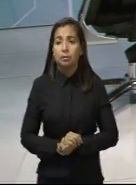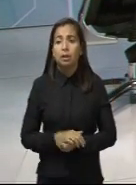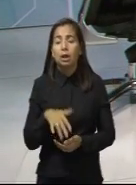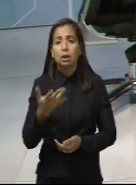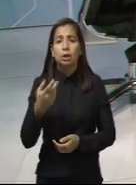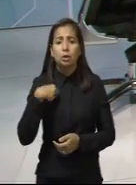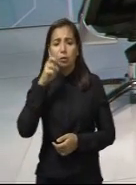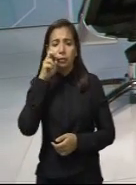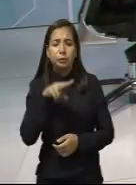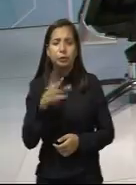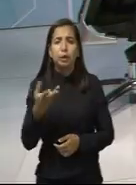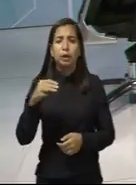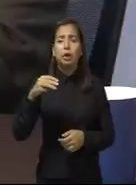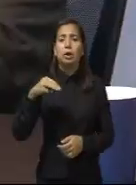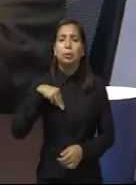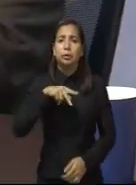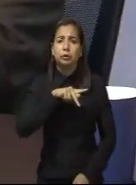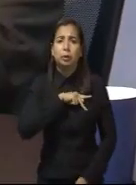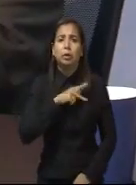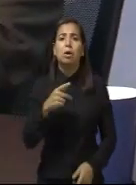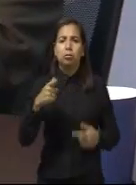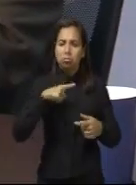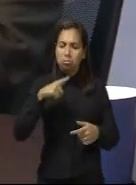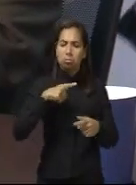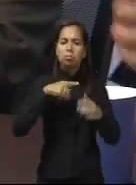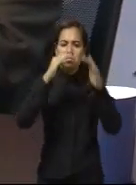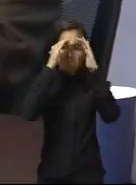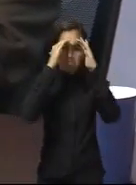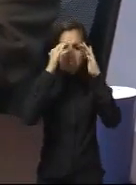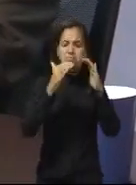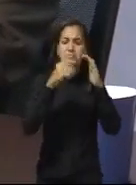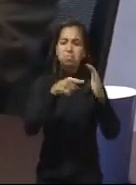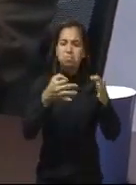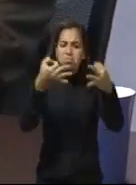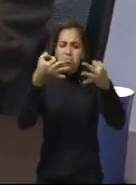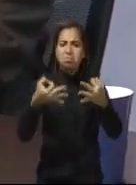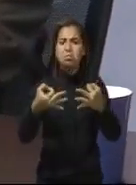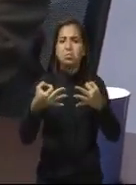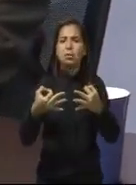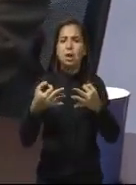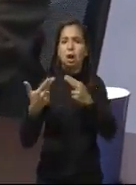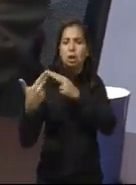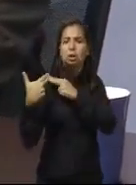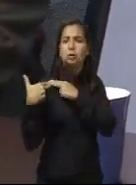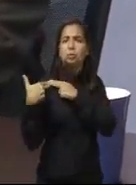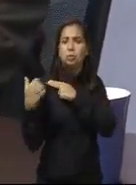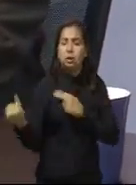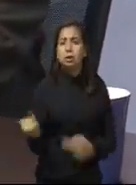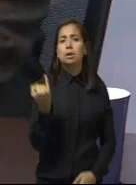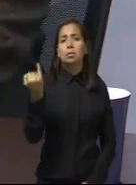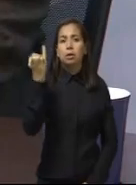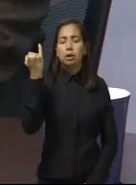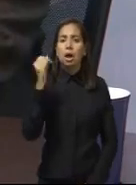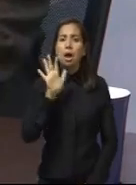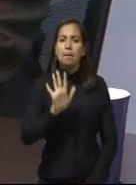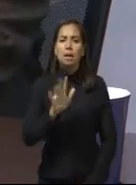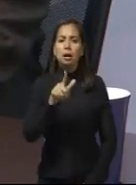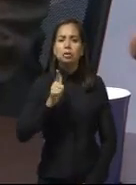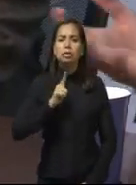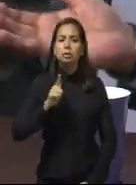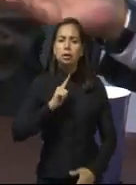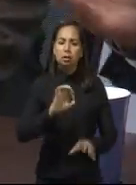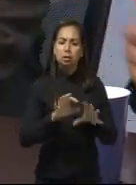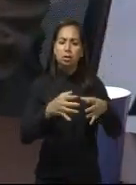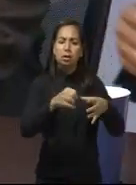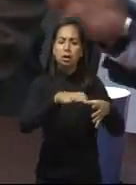olha o Ministério Público, a gente tem um respeito pelo seu papel fundamental, fantástico, mas se entusiasmou tanto pelo papel e